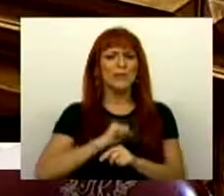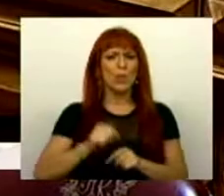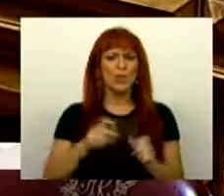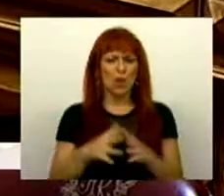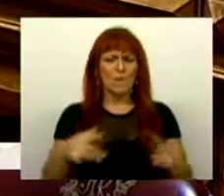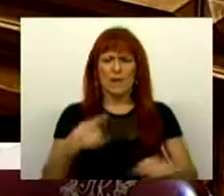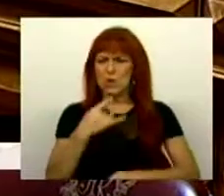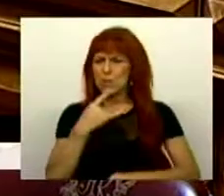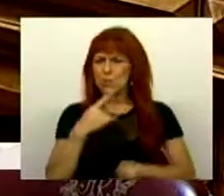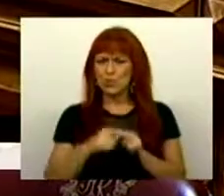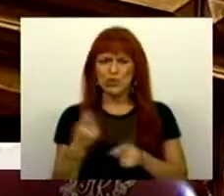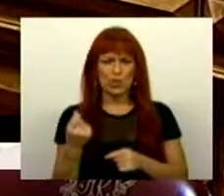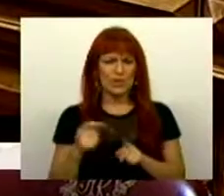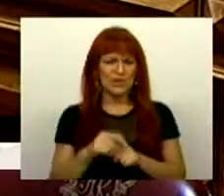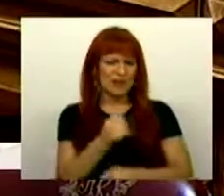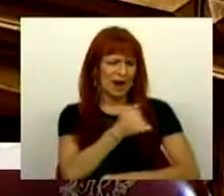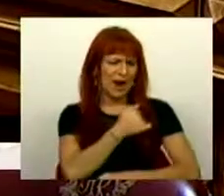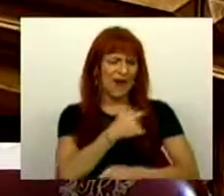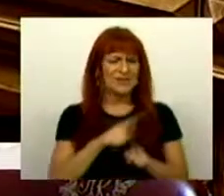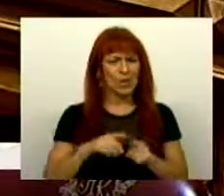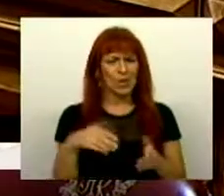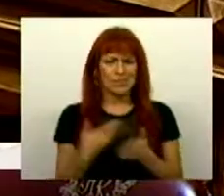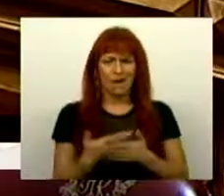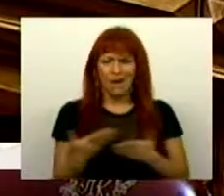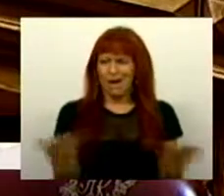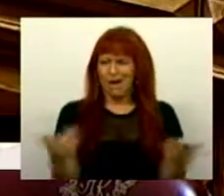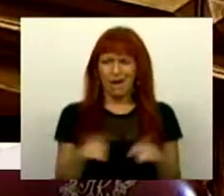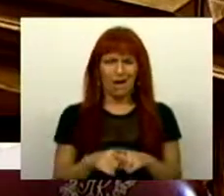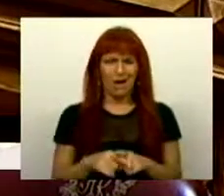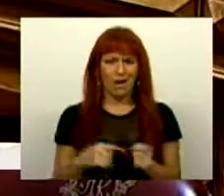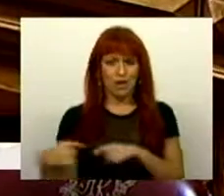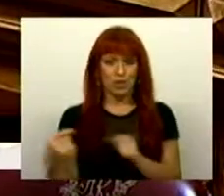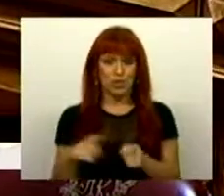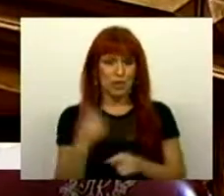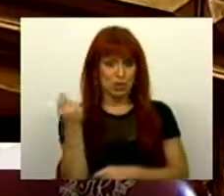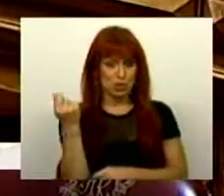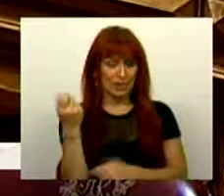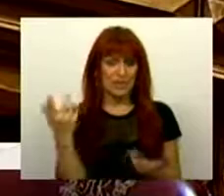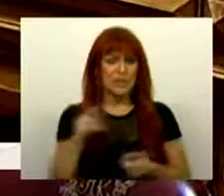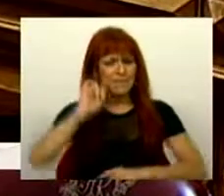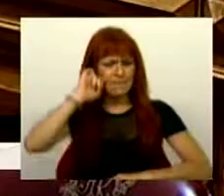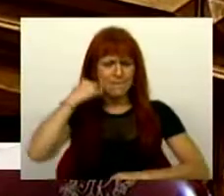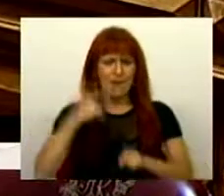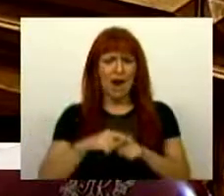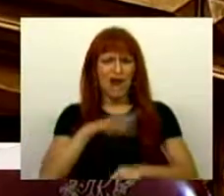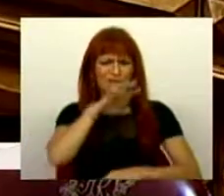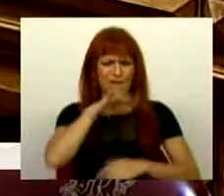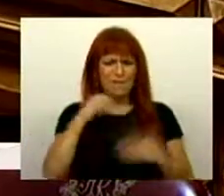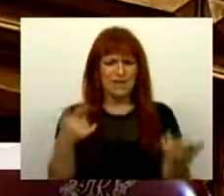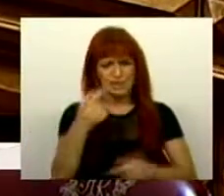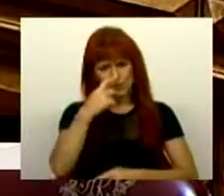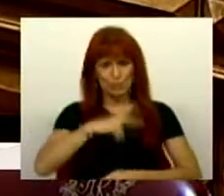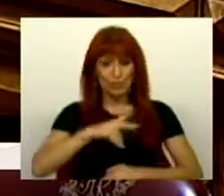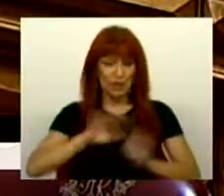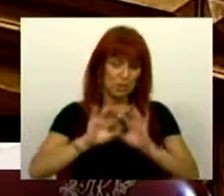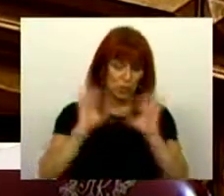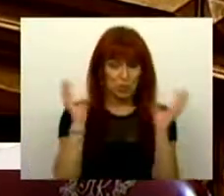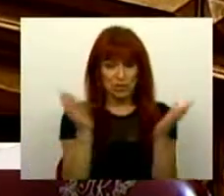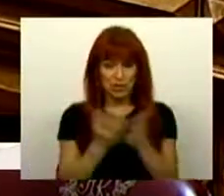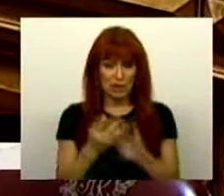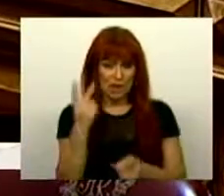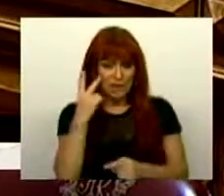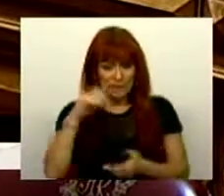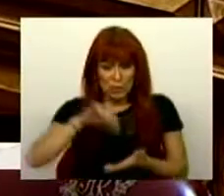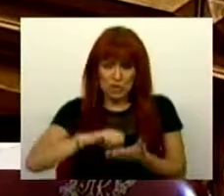aumento excessivo dos preços das casas, que coloca, naturalmente, destruções dos preços e prejudica as famílias e os portugueses, no geral, que vivem